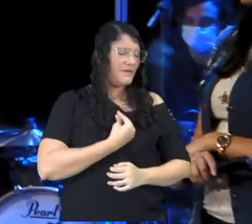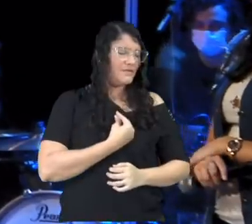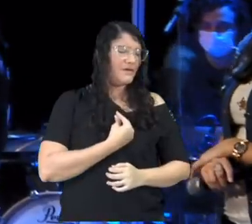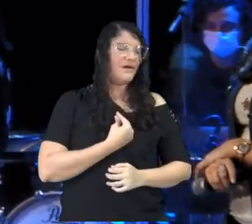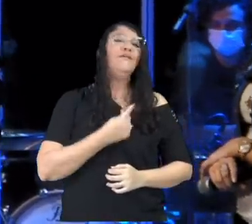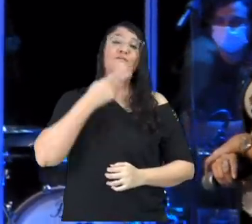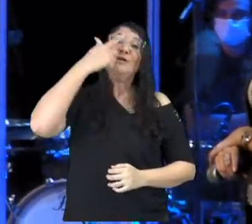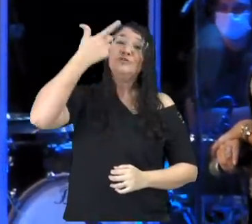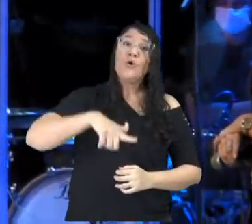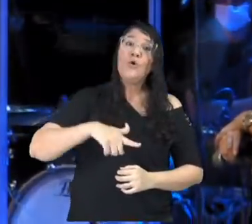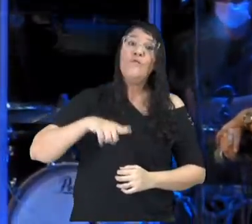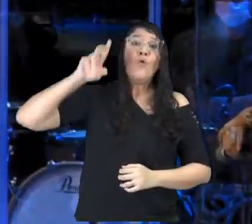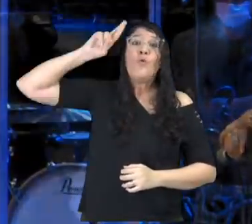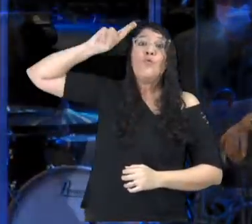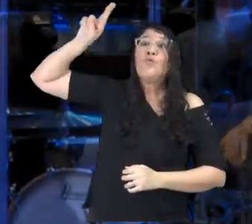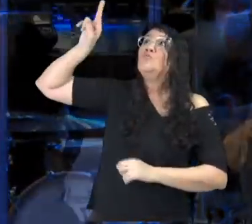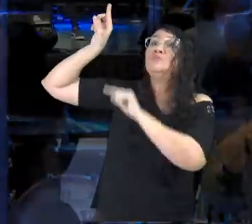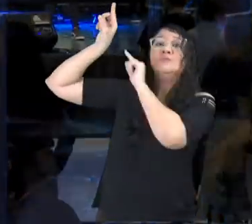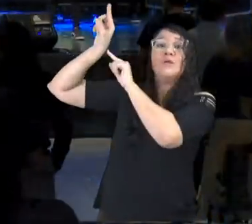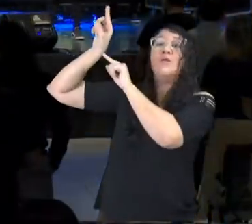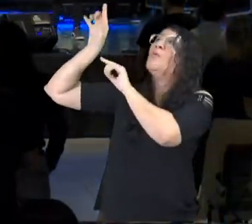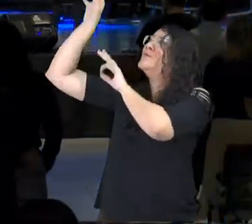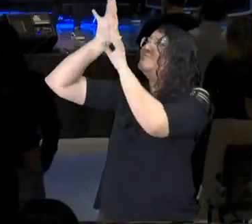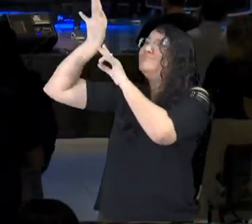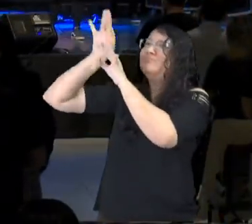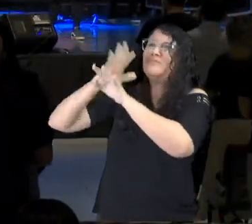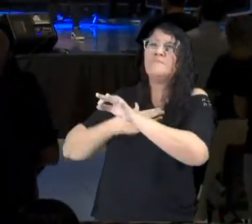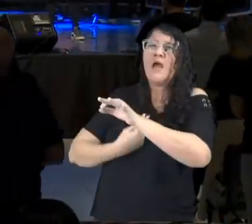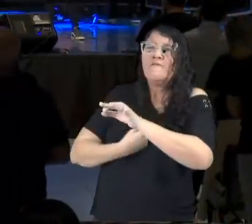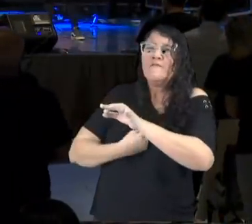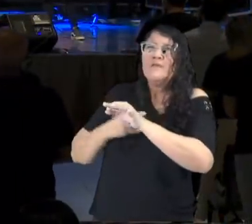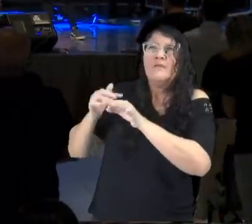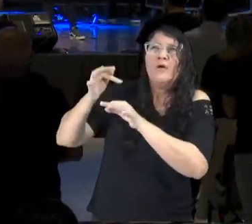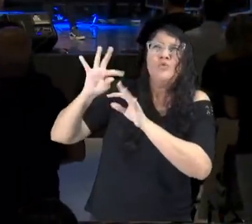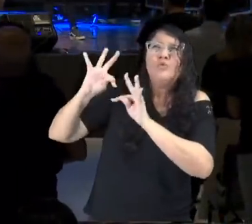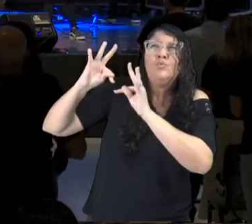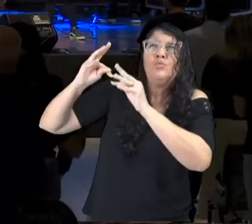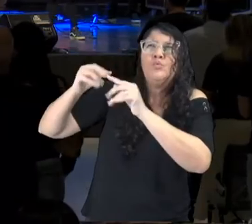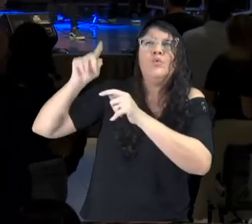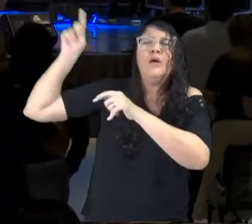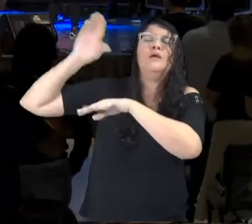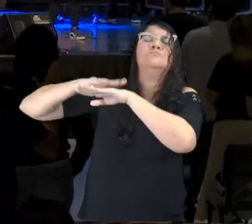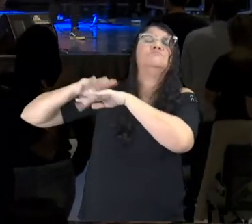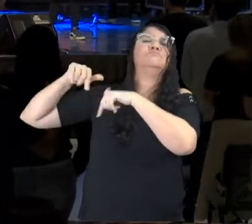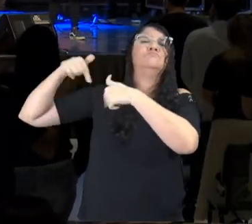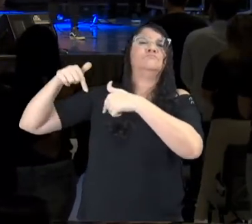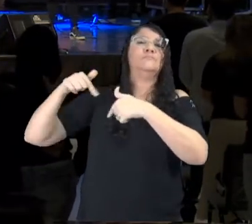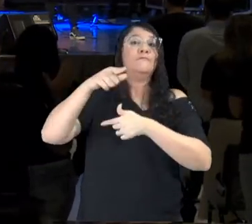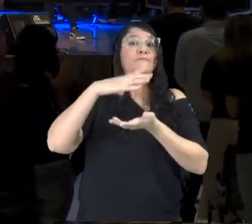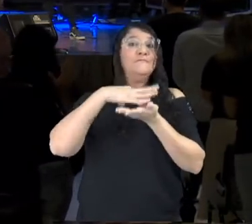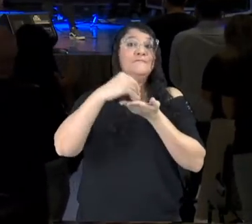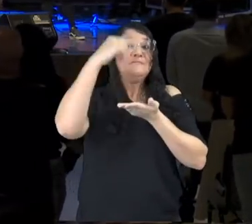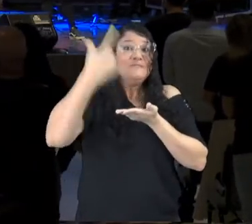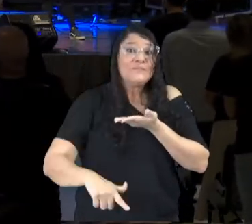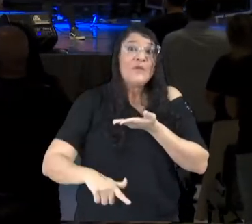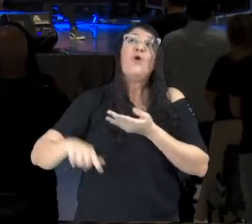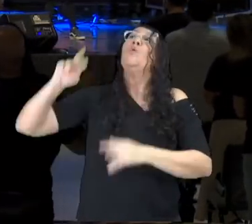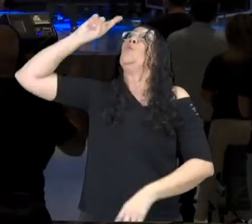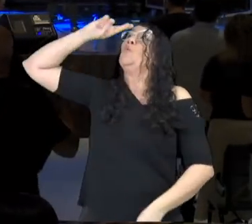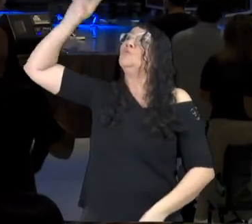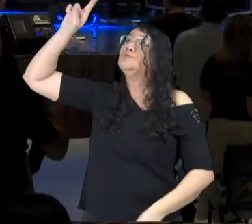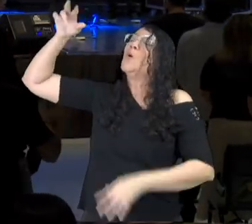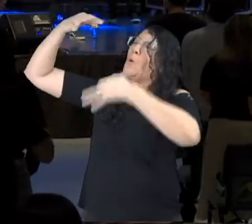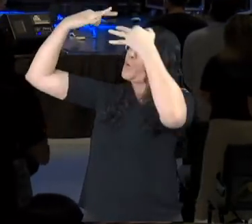seu propósito para comigo. Pode ser mais alto: o Senhor cumprirá o seu propósito